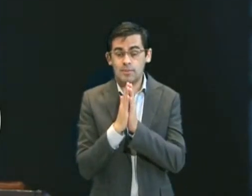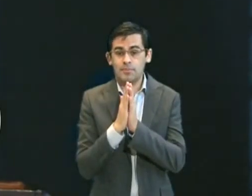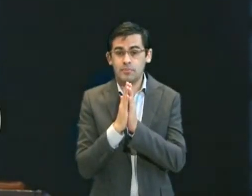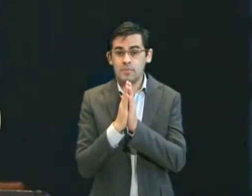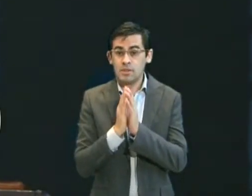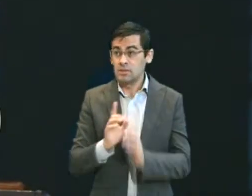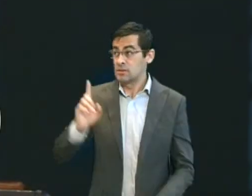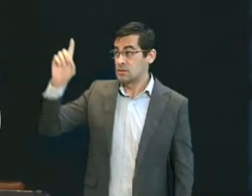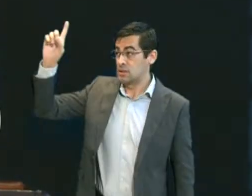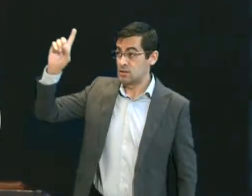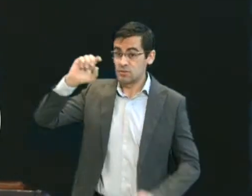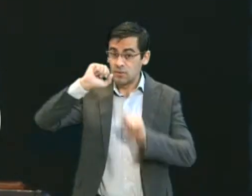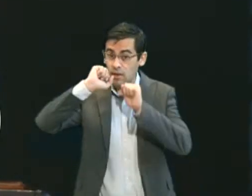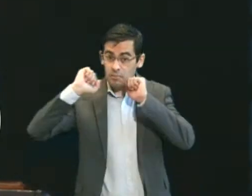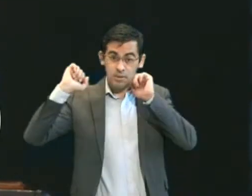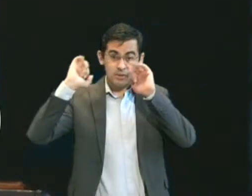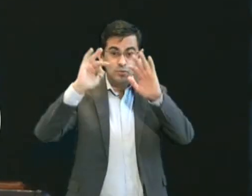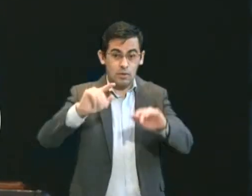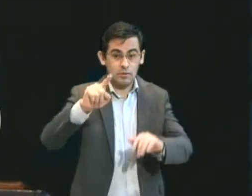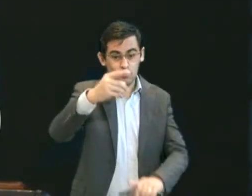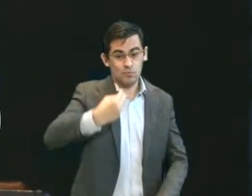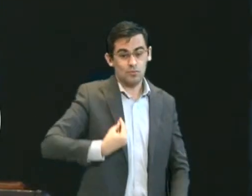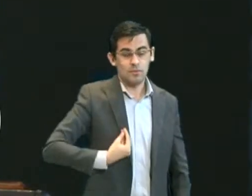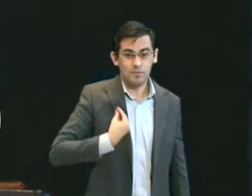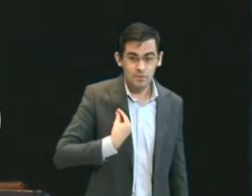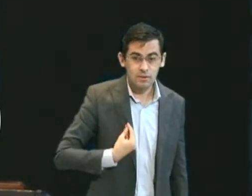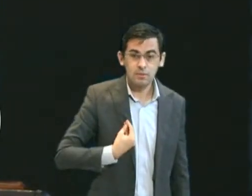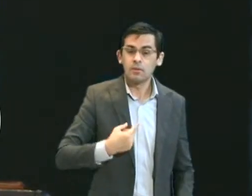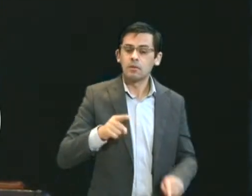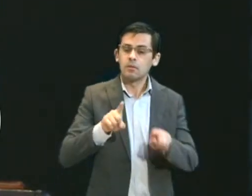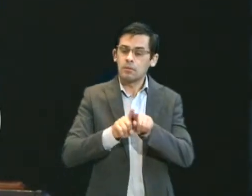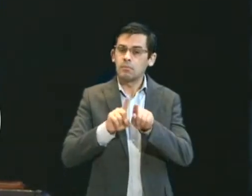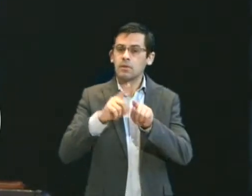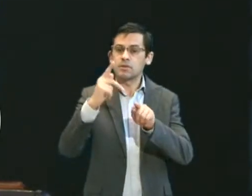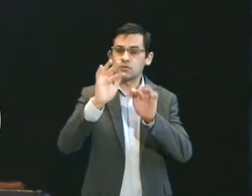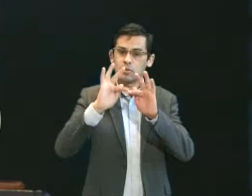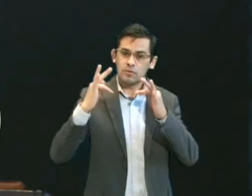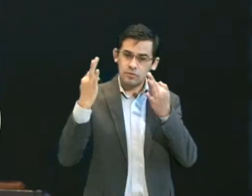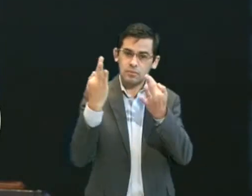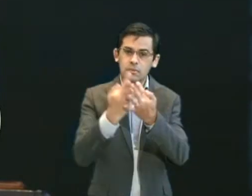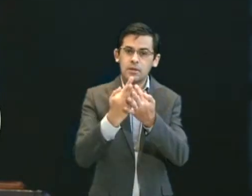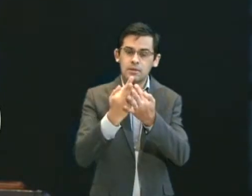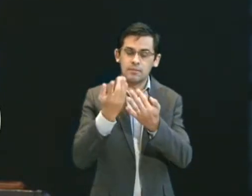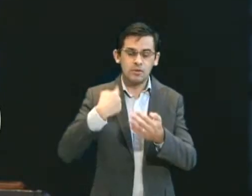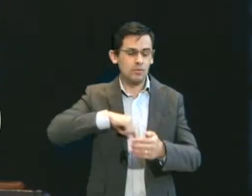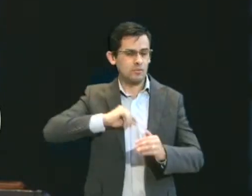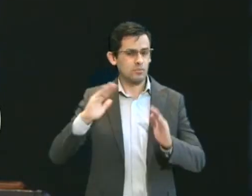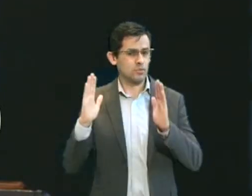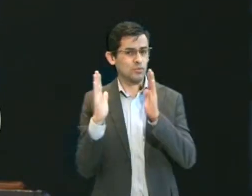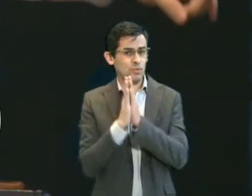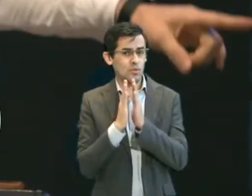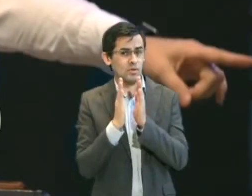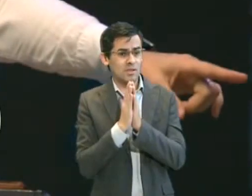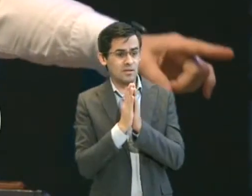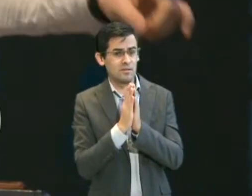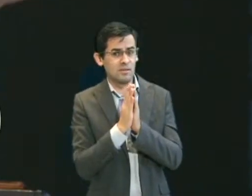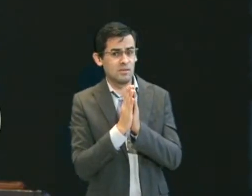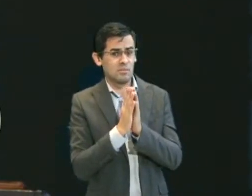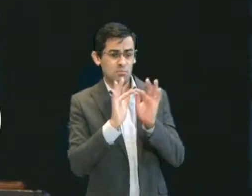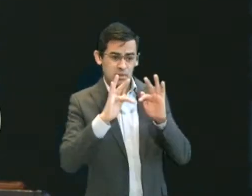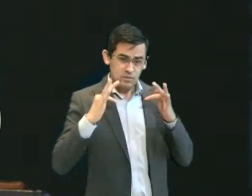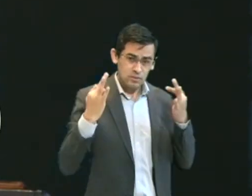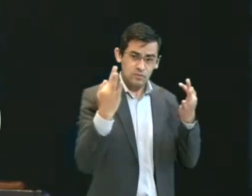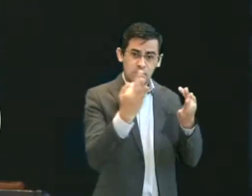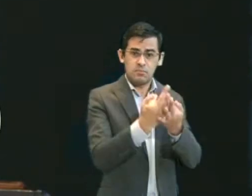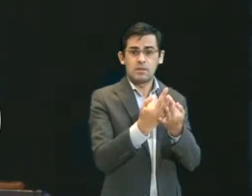Deus vai abençoar você e os seus em nome de Jesus. Nós vamos orar pelos nossos, pelas nossas famílias, pelos